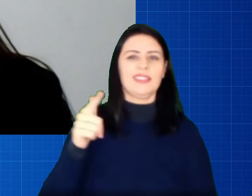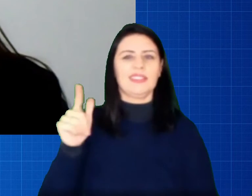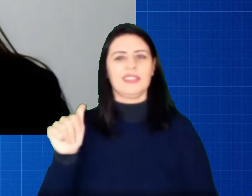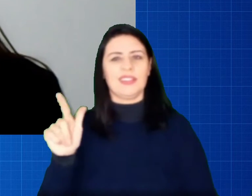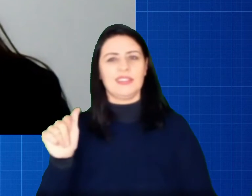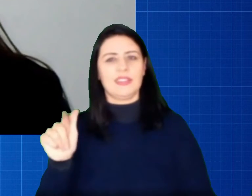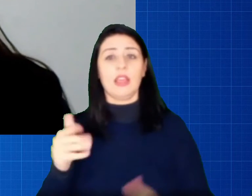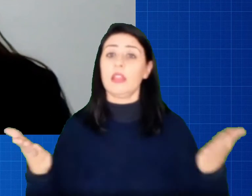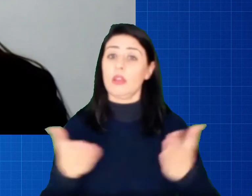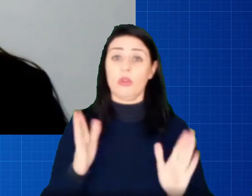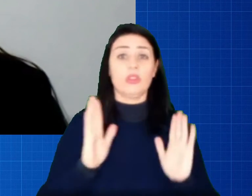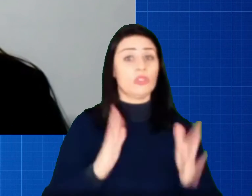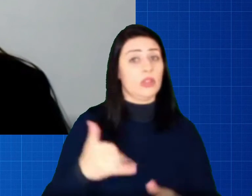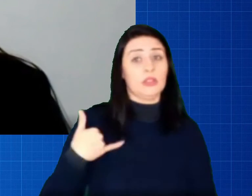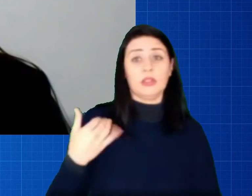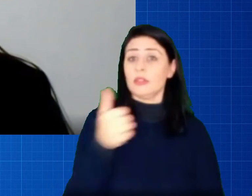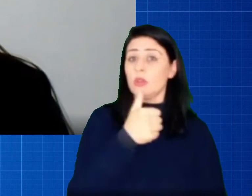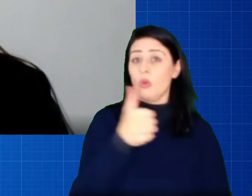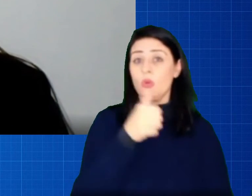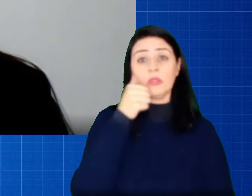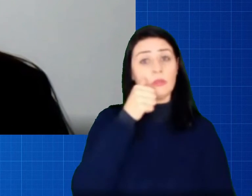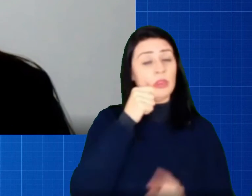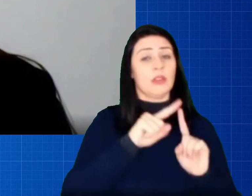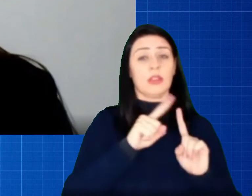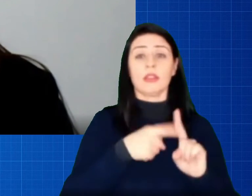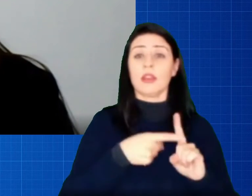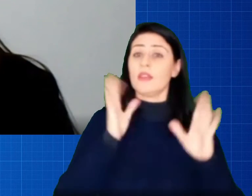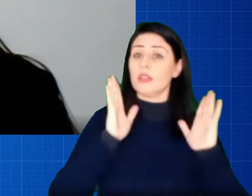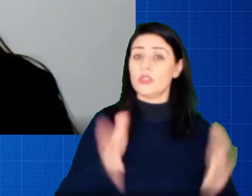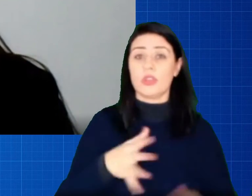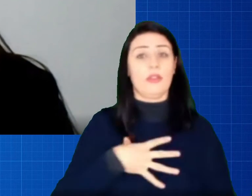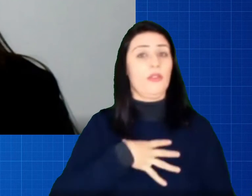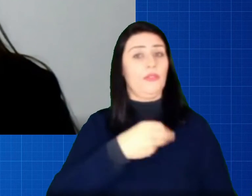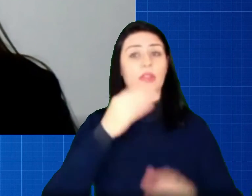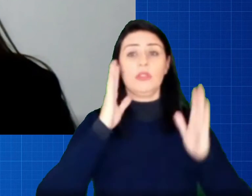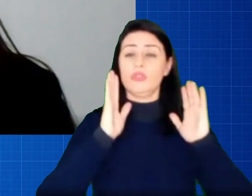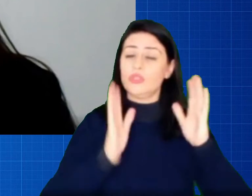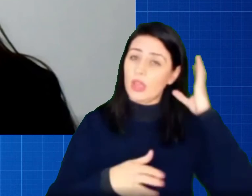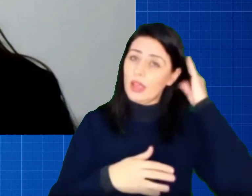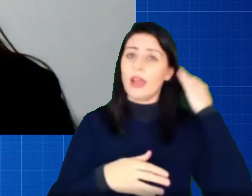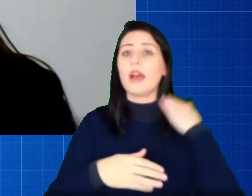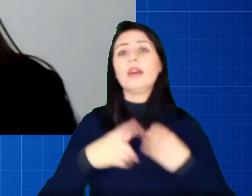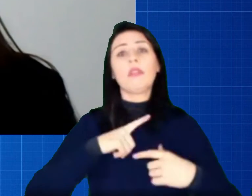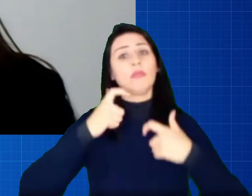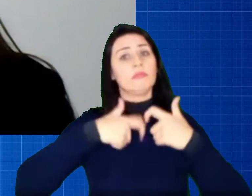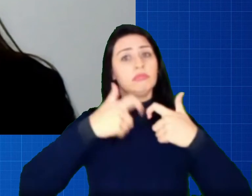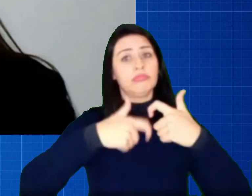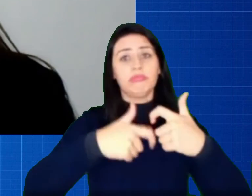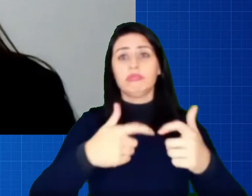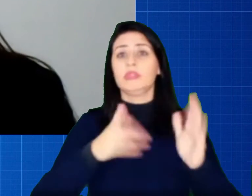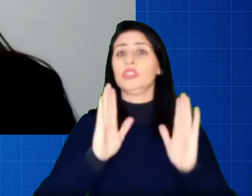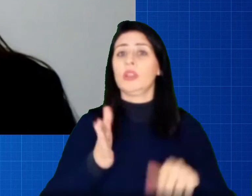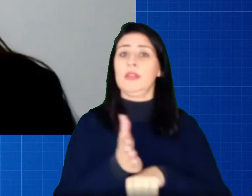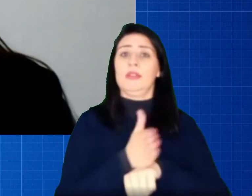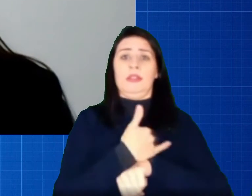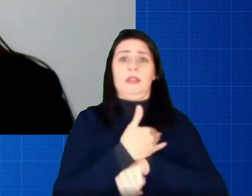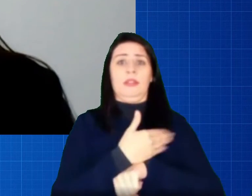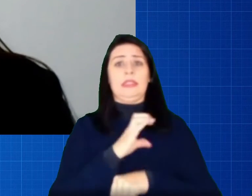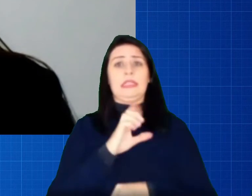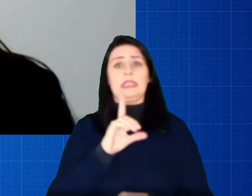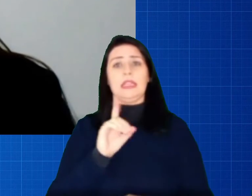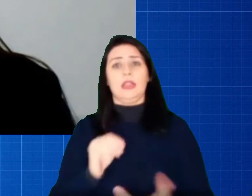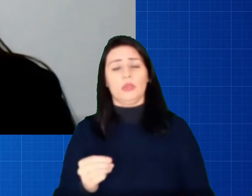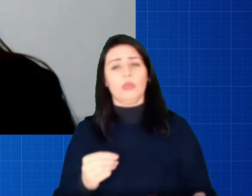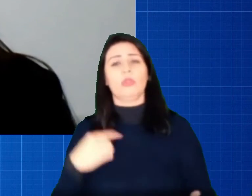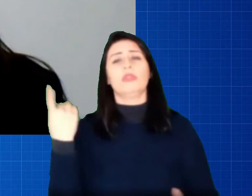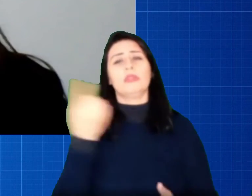iniciação sexual, antes que se fazia com 16, 17, agora a gente já tem aí 11 meninas grávidas, né, como vocês comentaram, que já têm filhos,